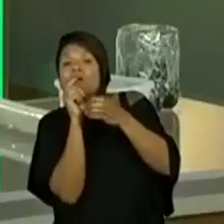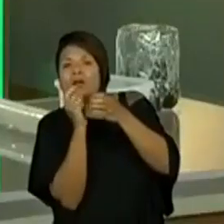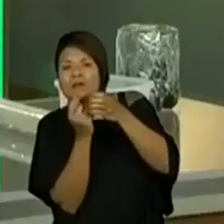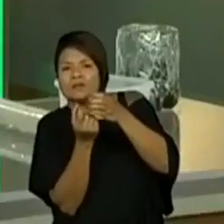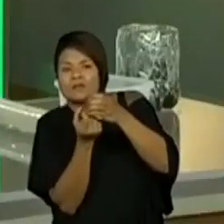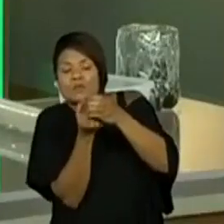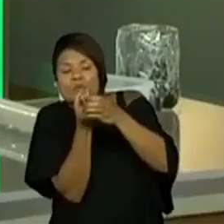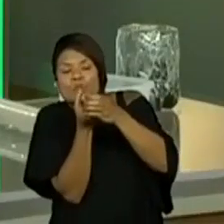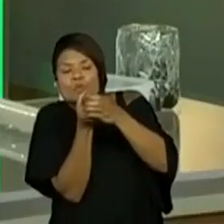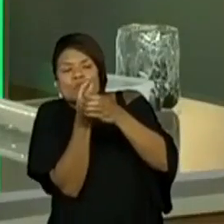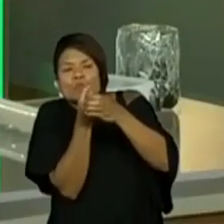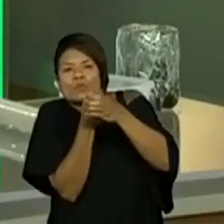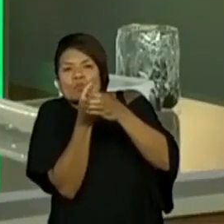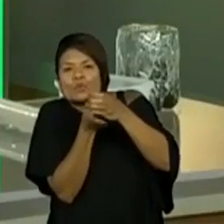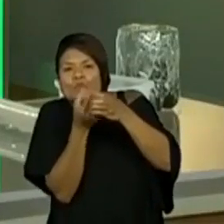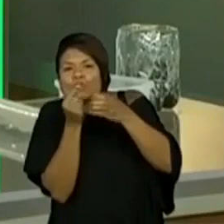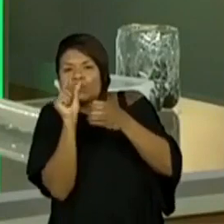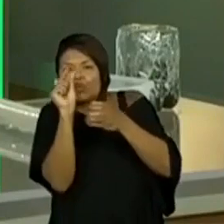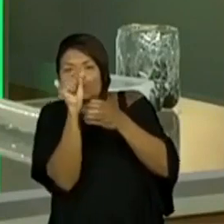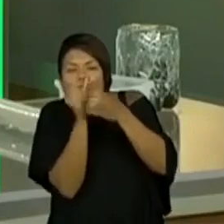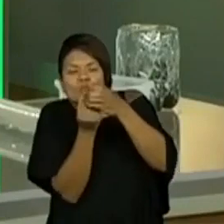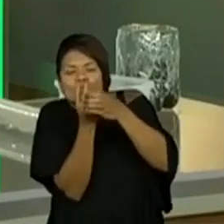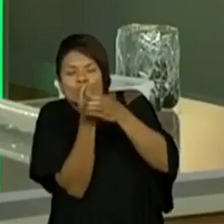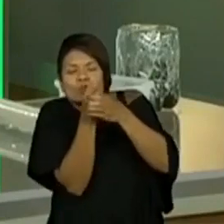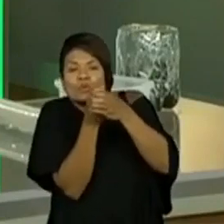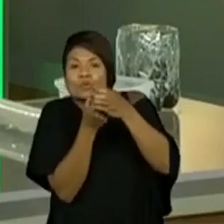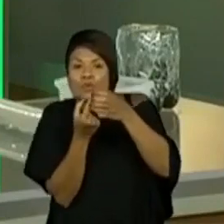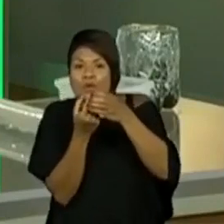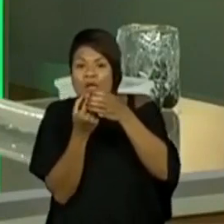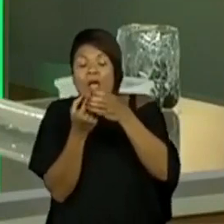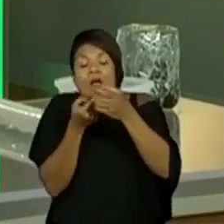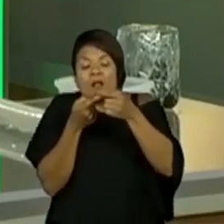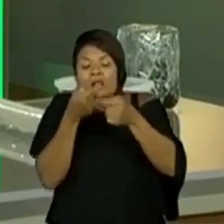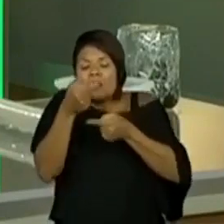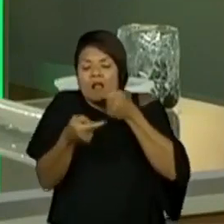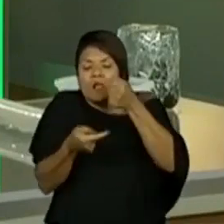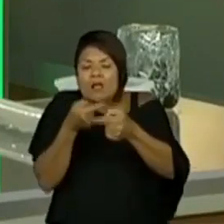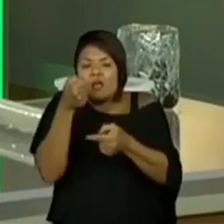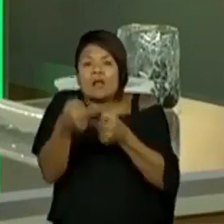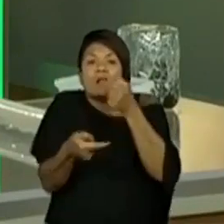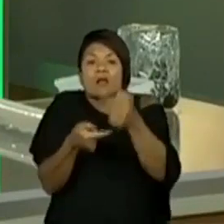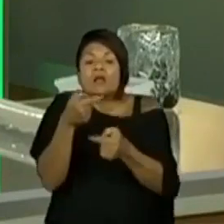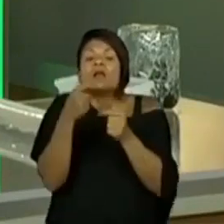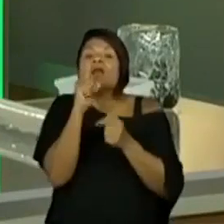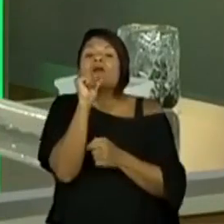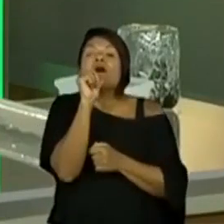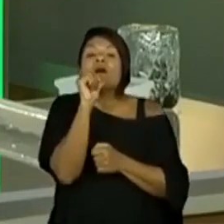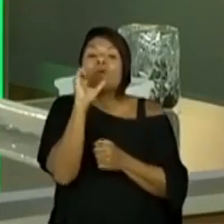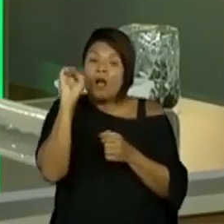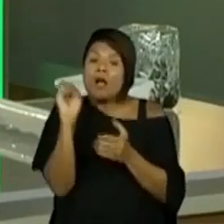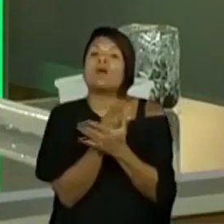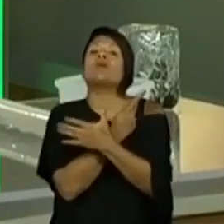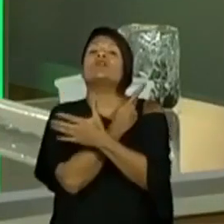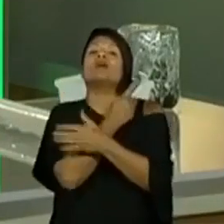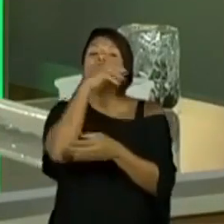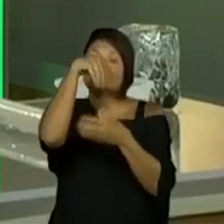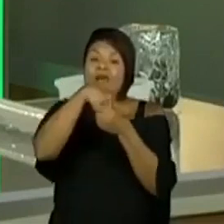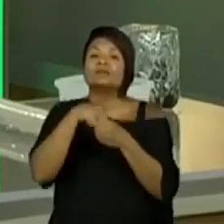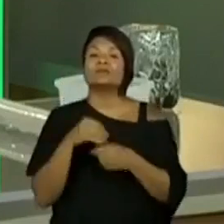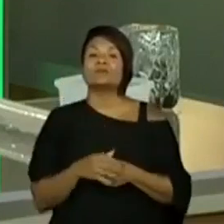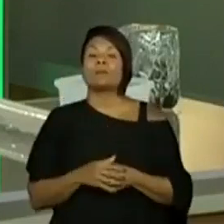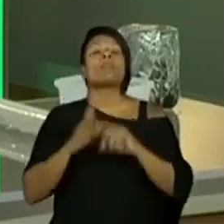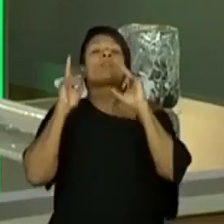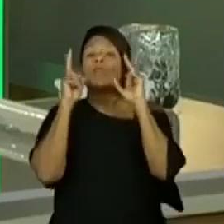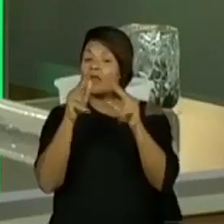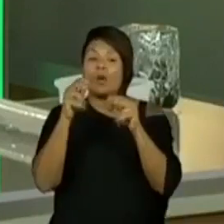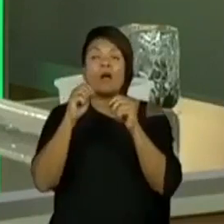Essas gotículas, elas estão mostrando o ciclo da água acontecendo. E é o mesmo ciclo que